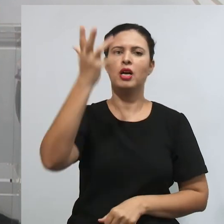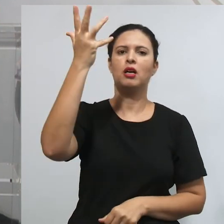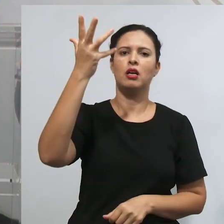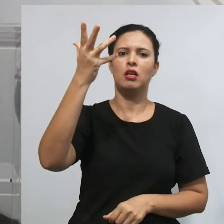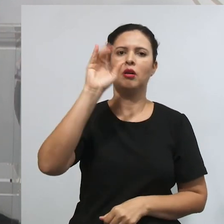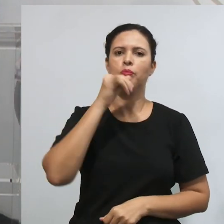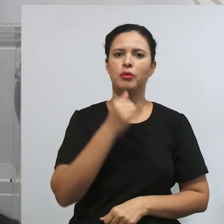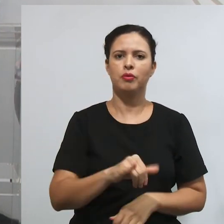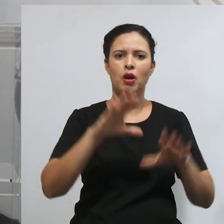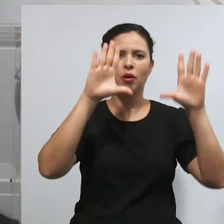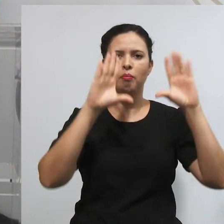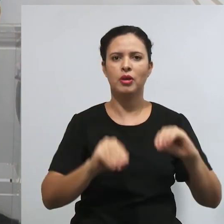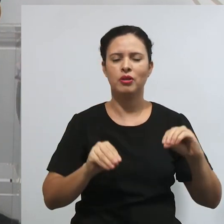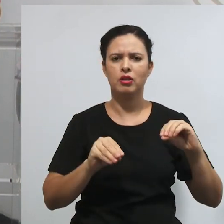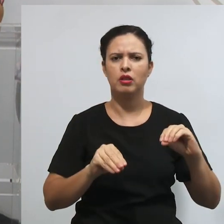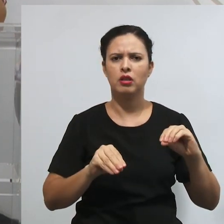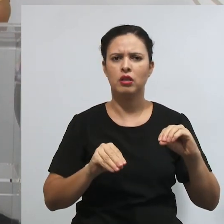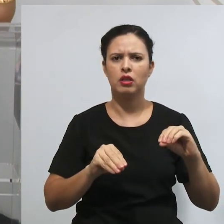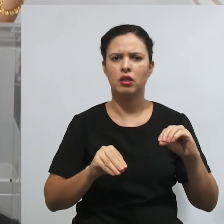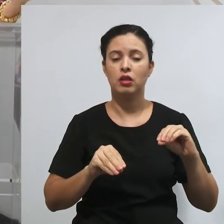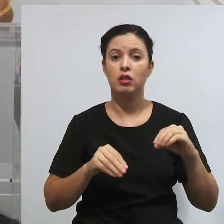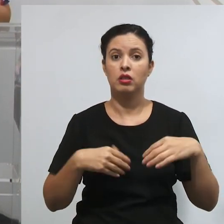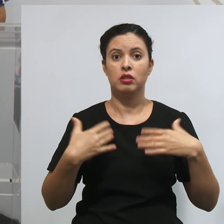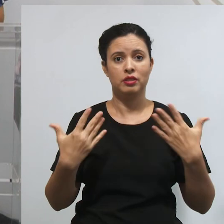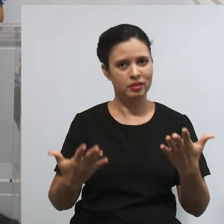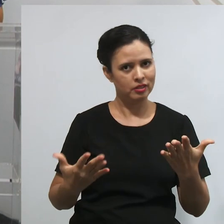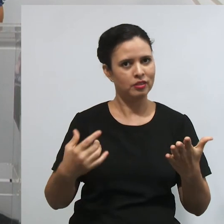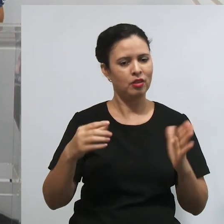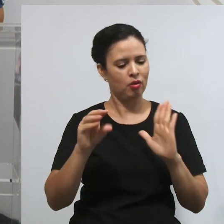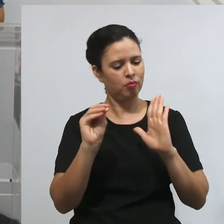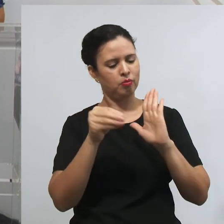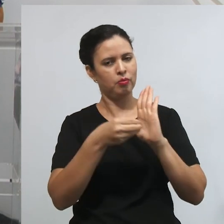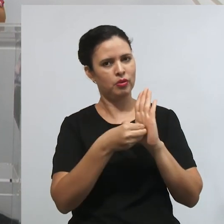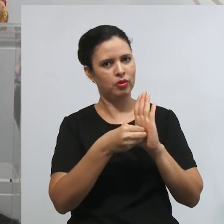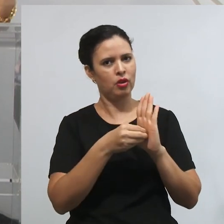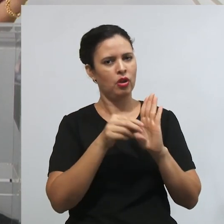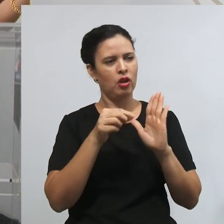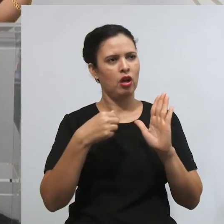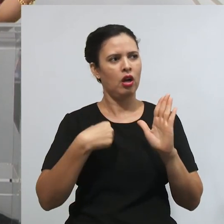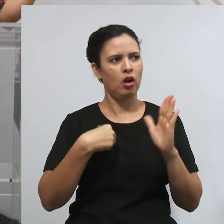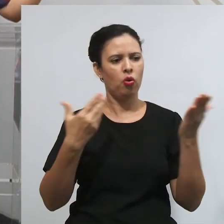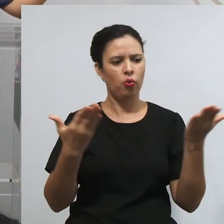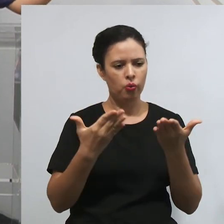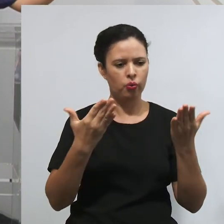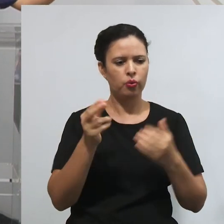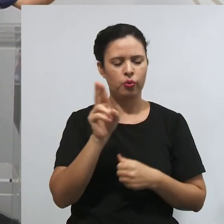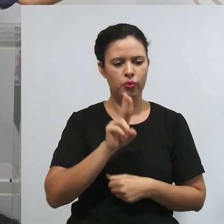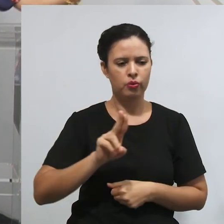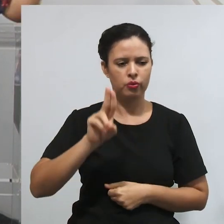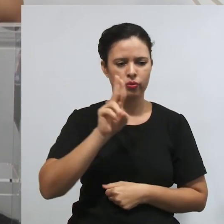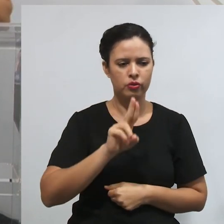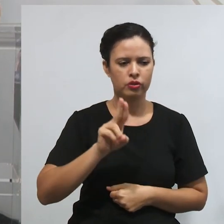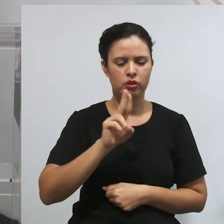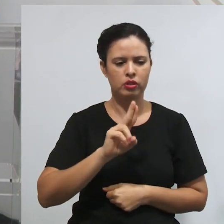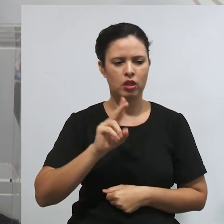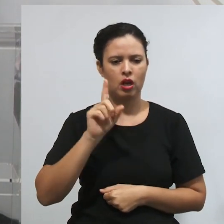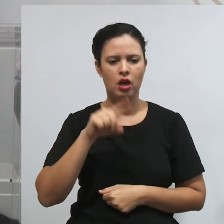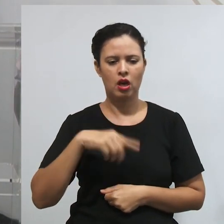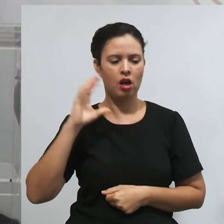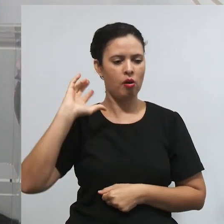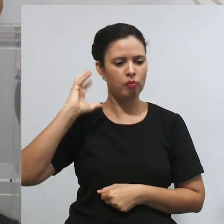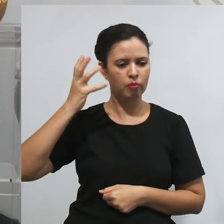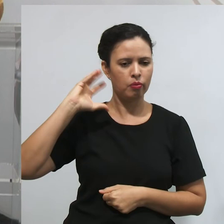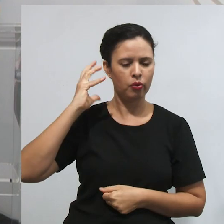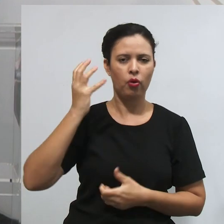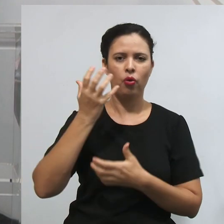energia. Ué, se você tinha previsto no seu planejamento um recurso que era para usar um aparelho de som